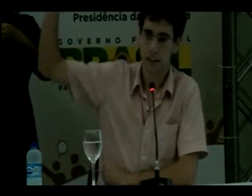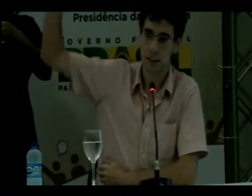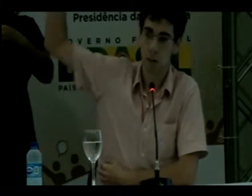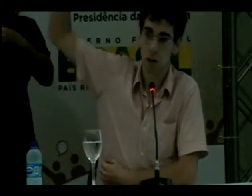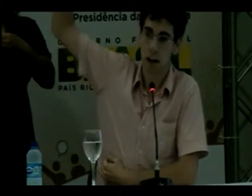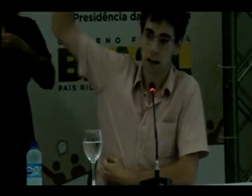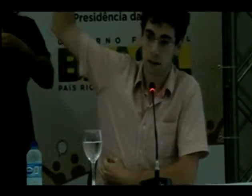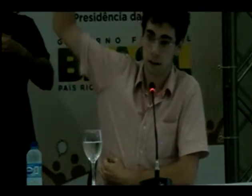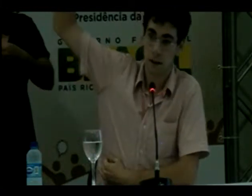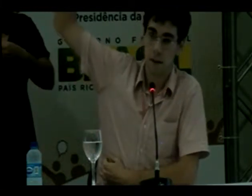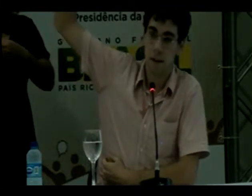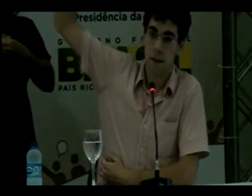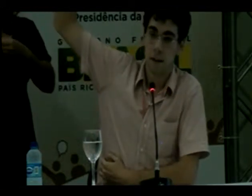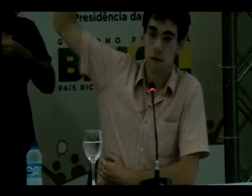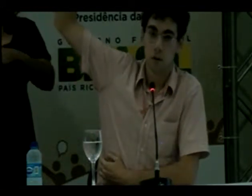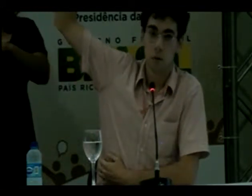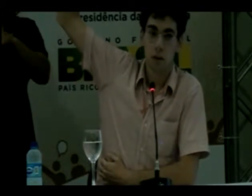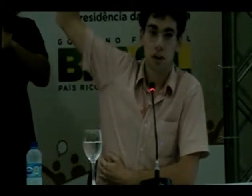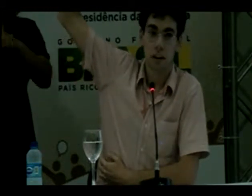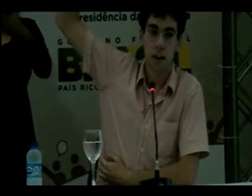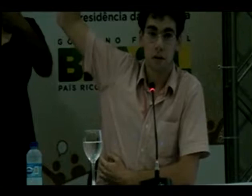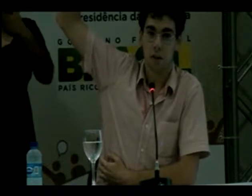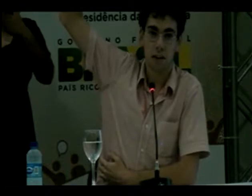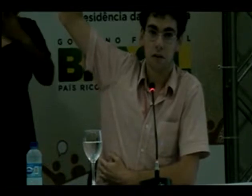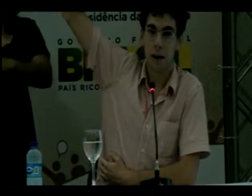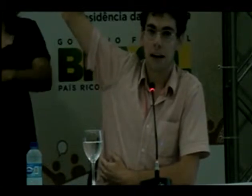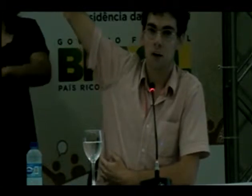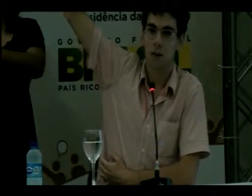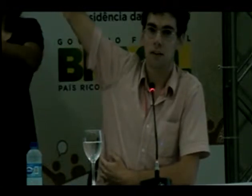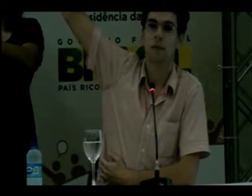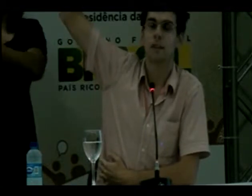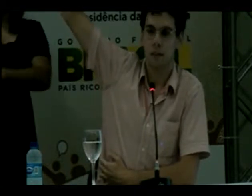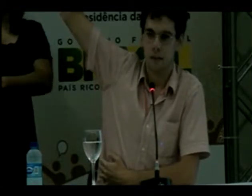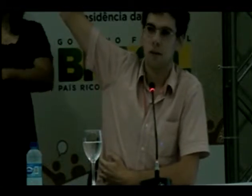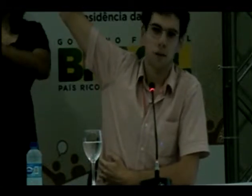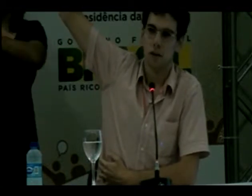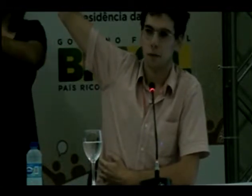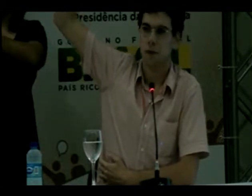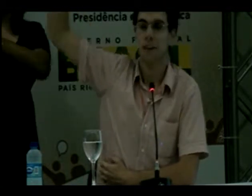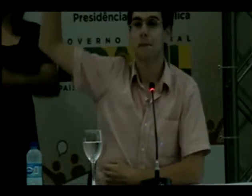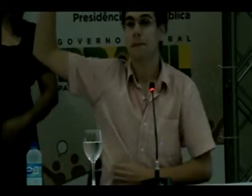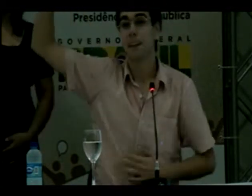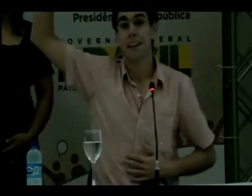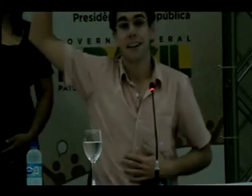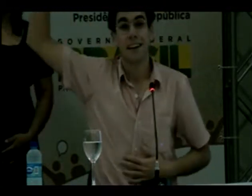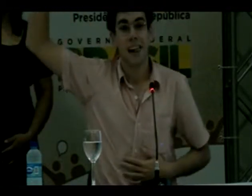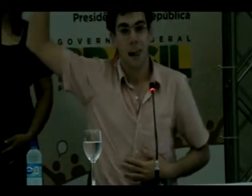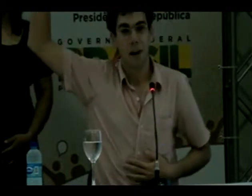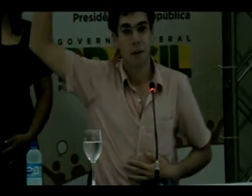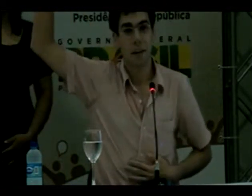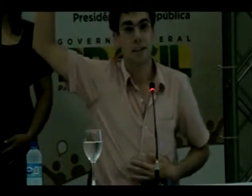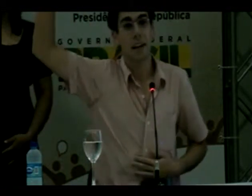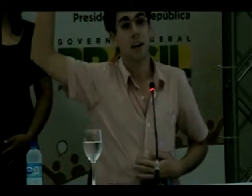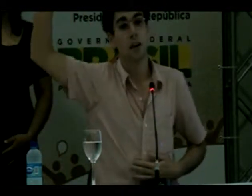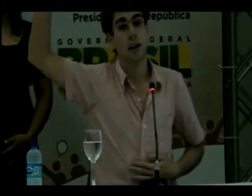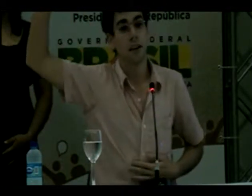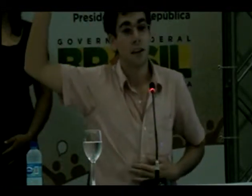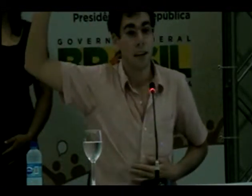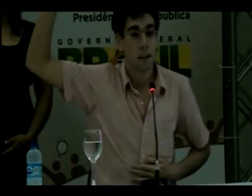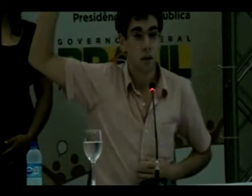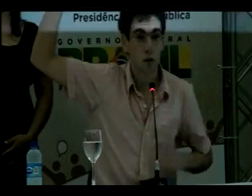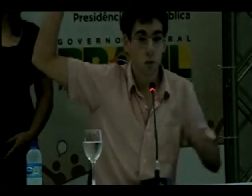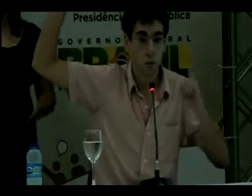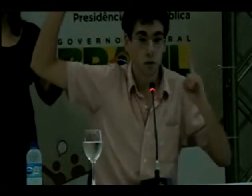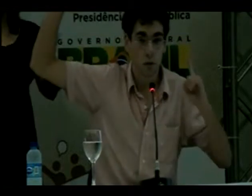país, levantasse a mão direita. Todo mundo que já teve uma causa. Ótimo. Beleza.